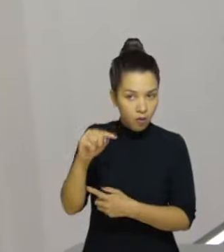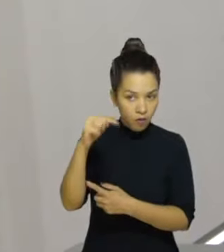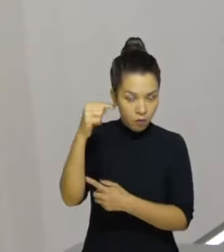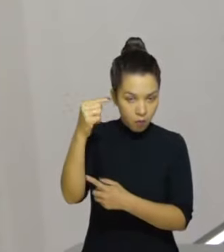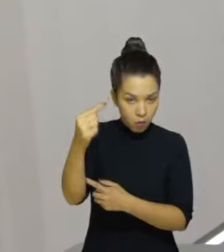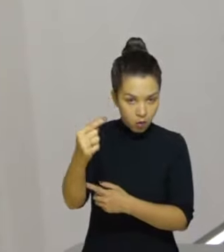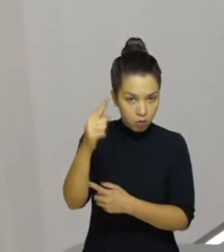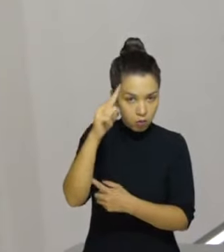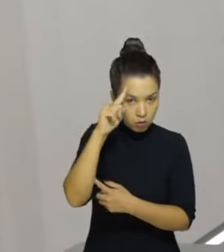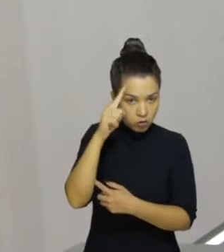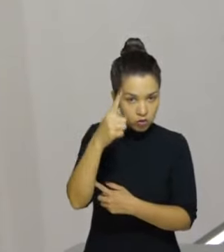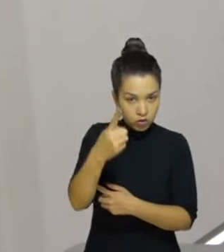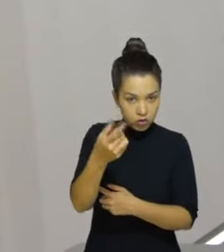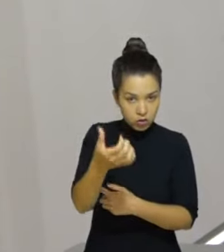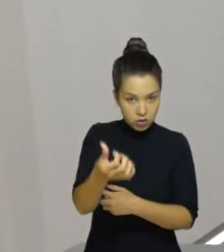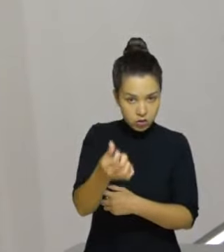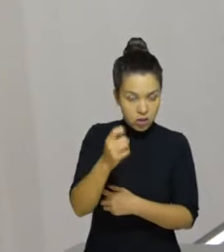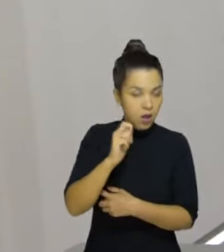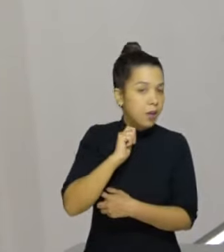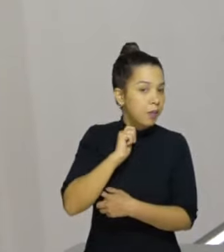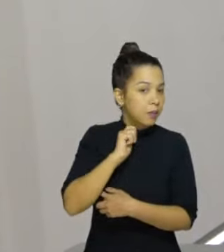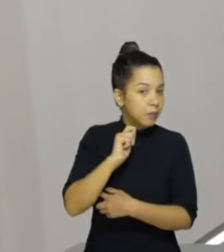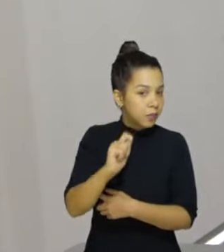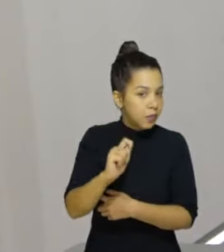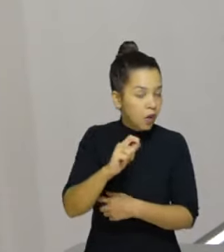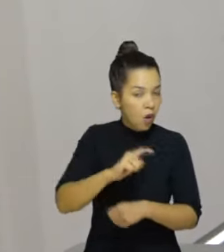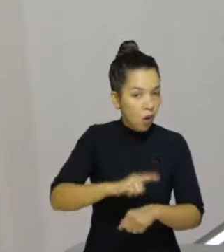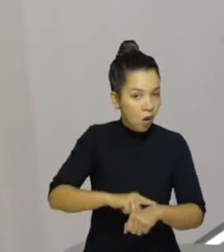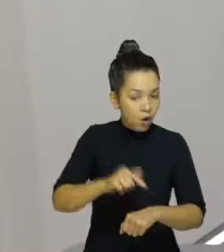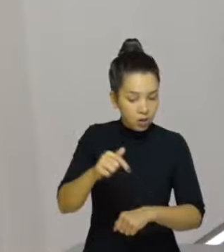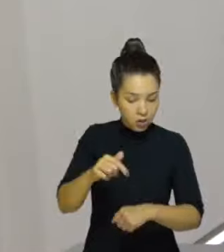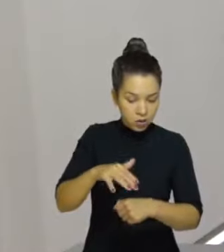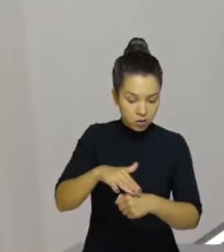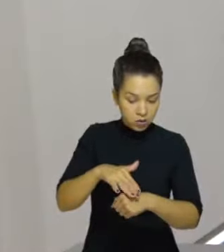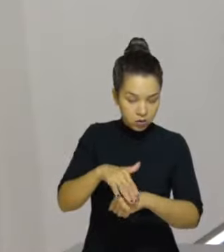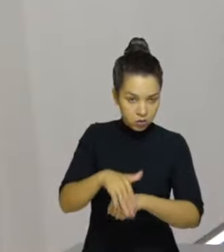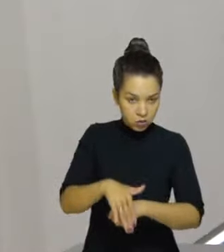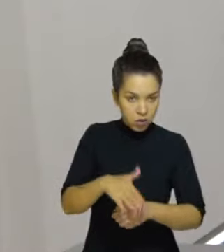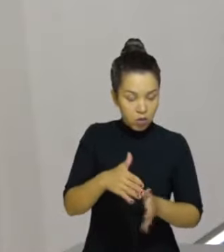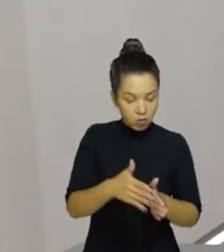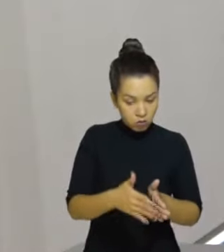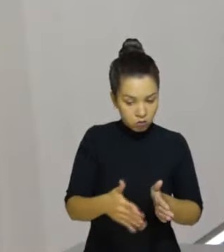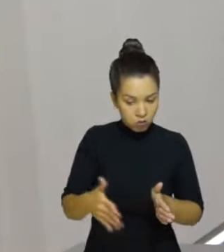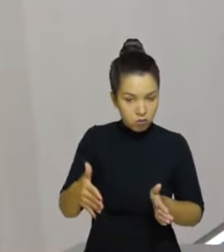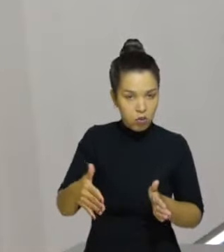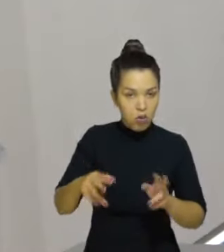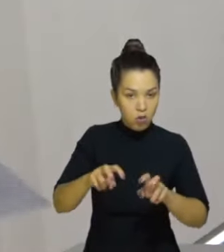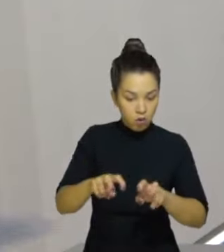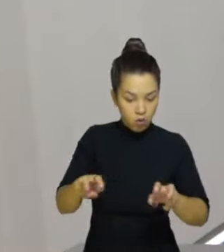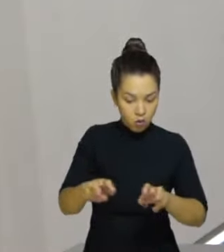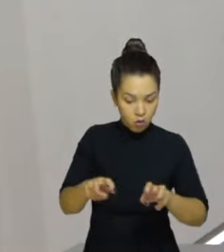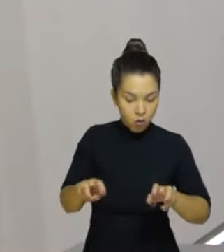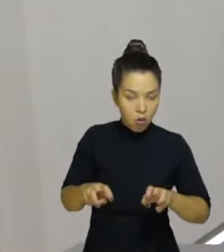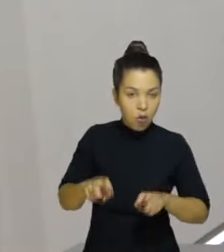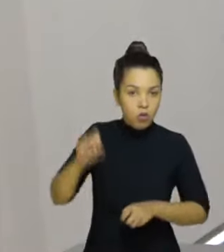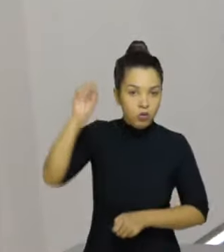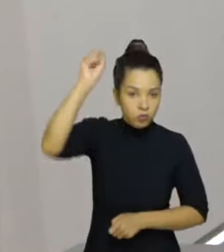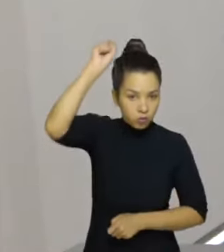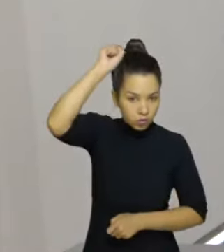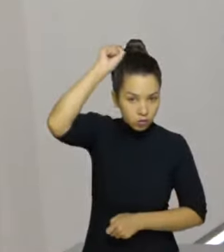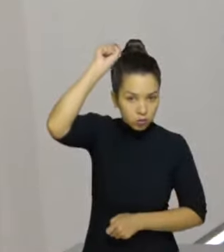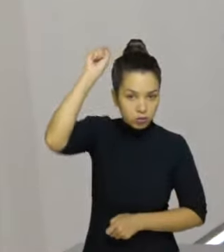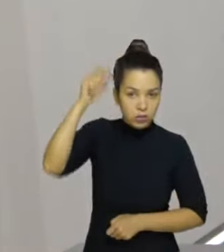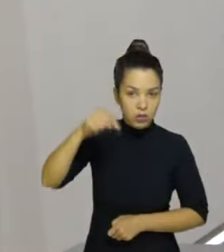16 de abril, a partir das 19 horas, no auditório Deputada Antonieta de Barros, aqui